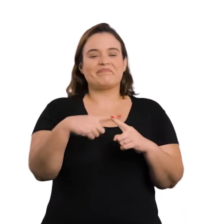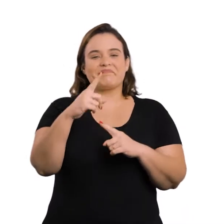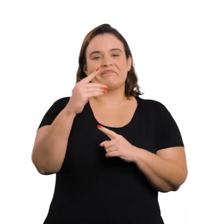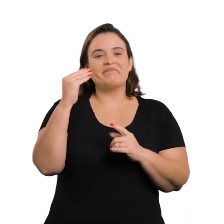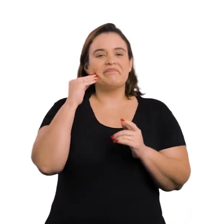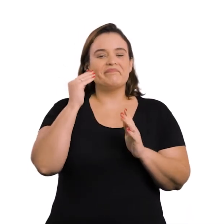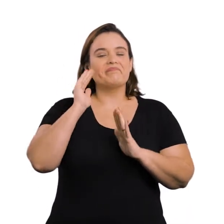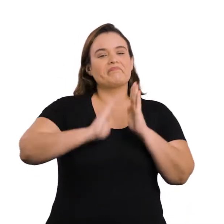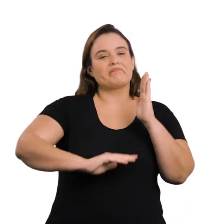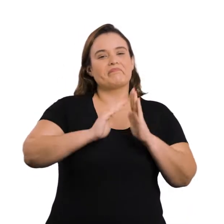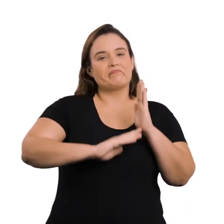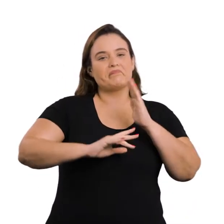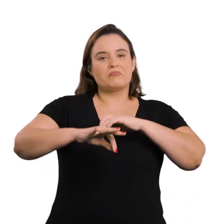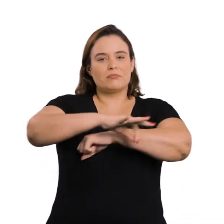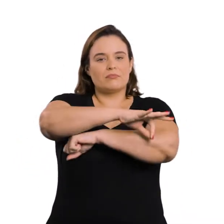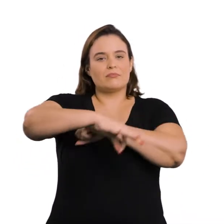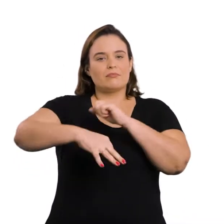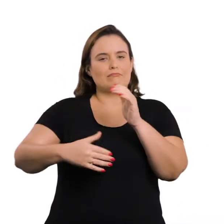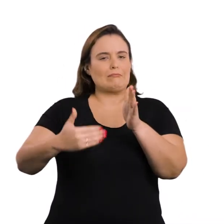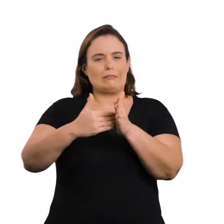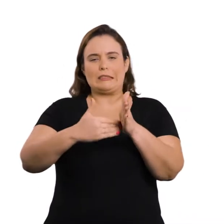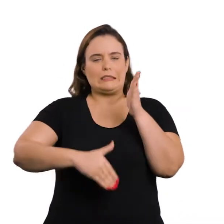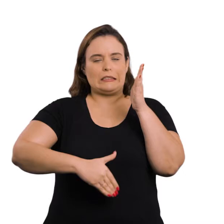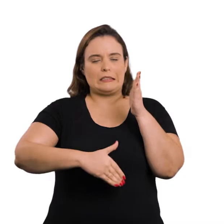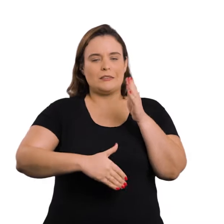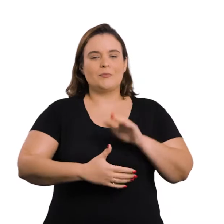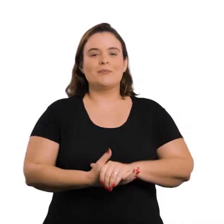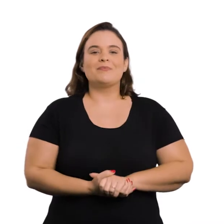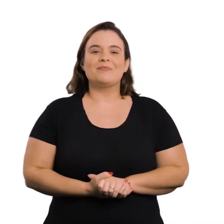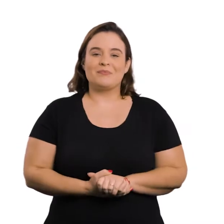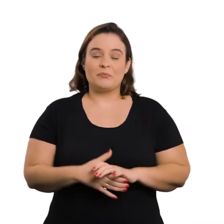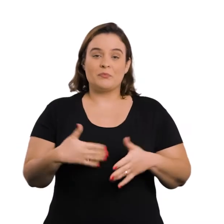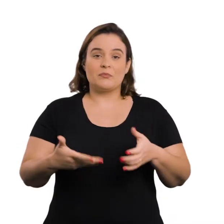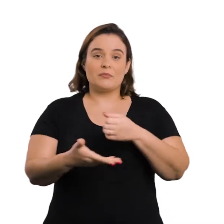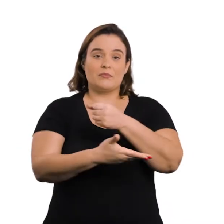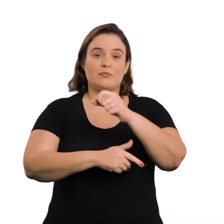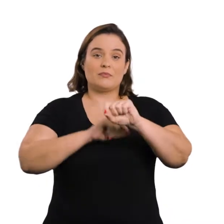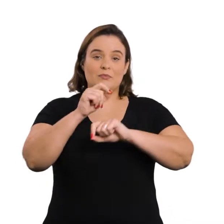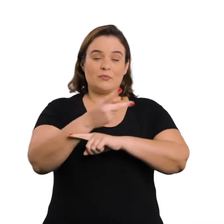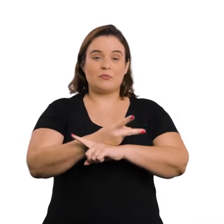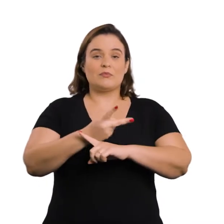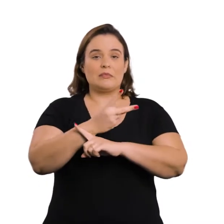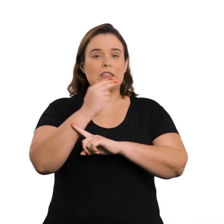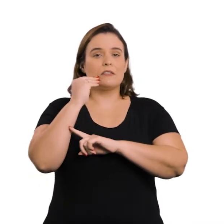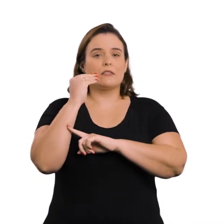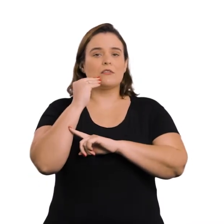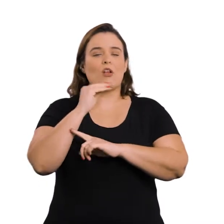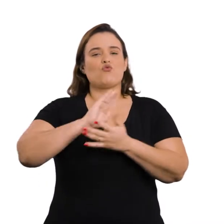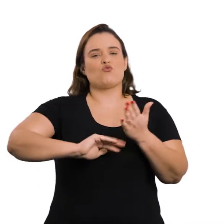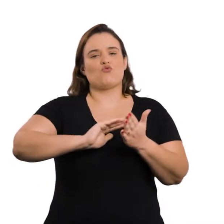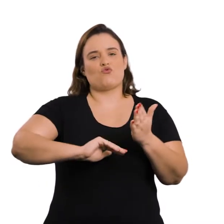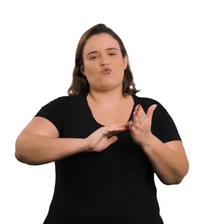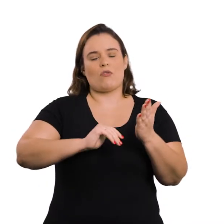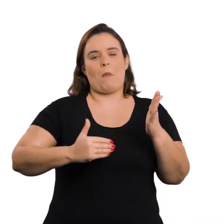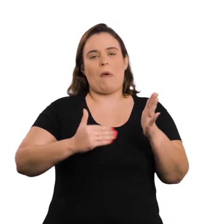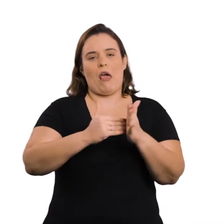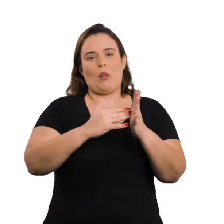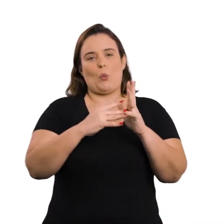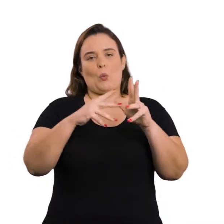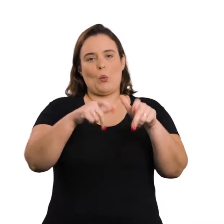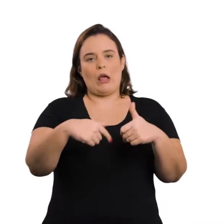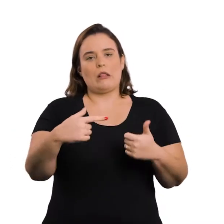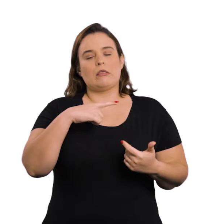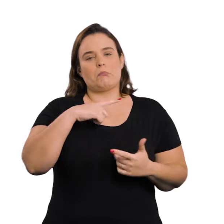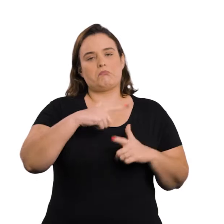a eliminação de barreiras em projetos arquitetônicos. Tem como base a busca pela eliminação total das barreiras,